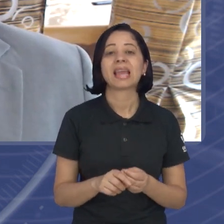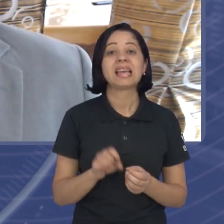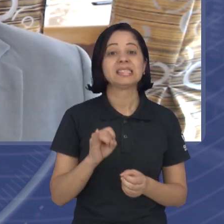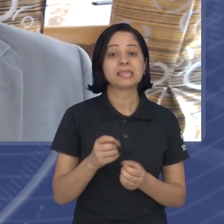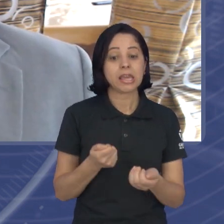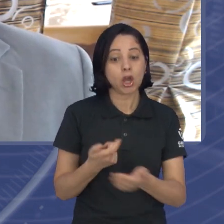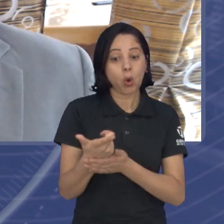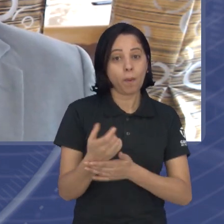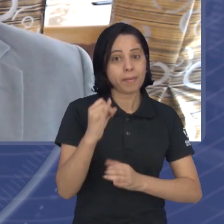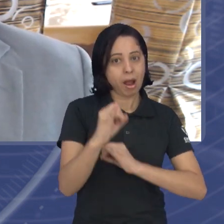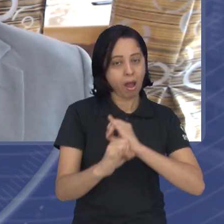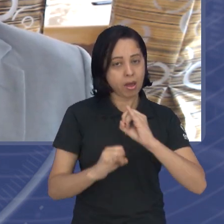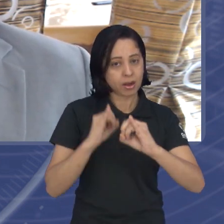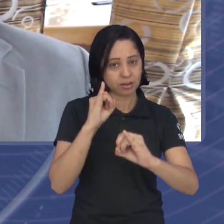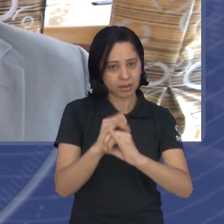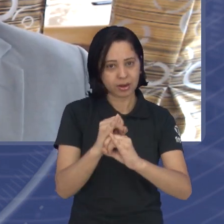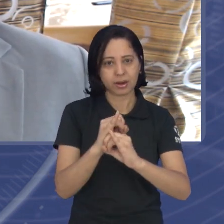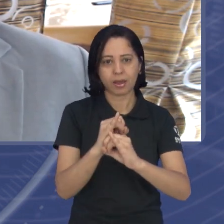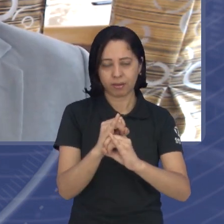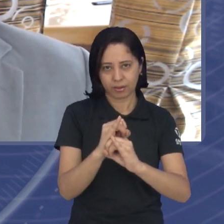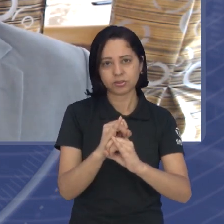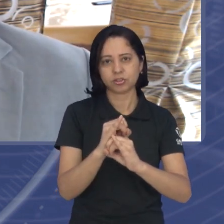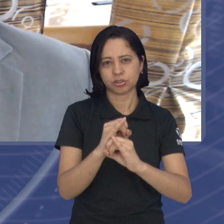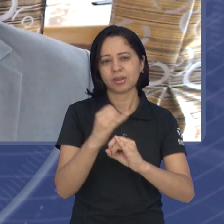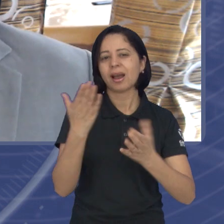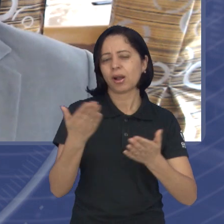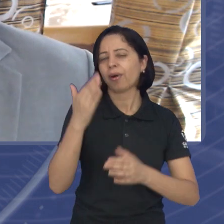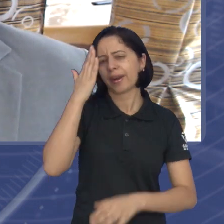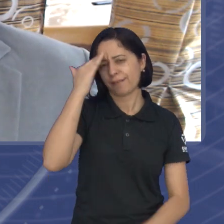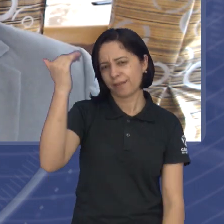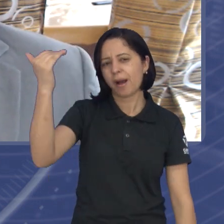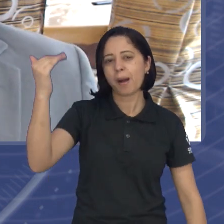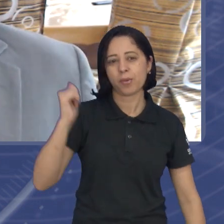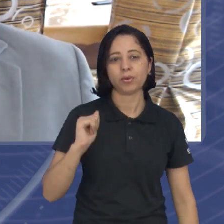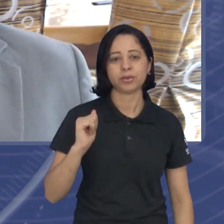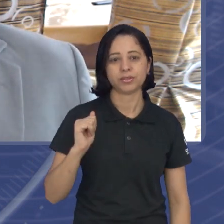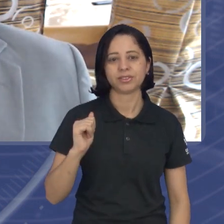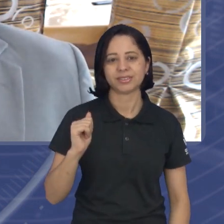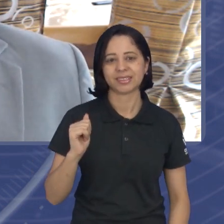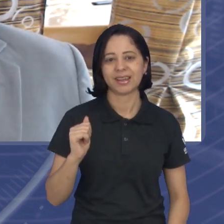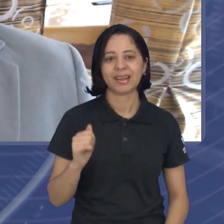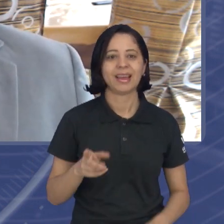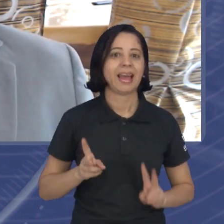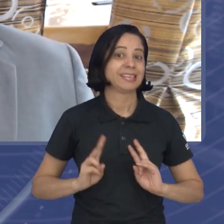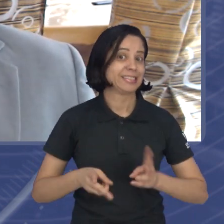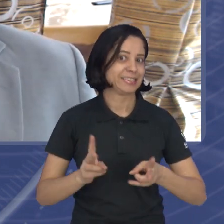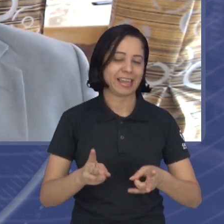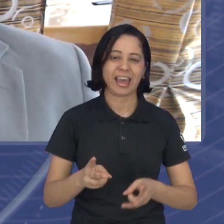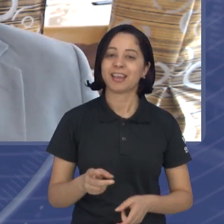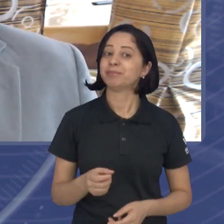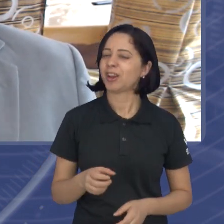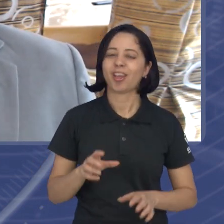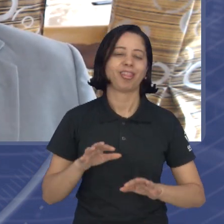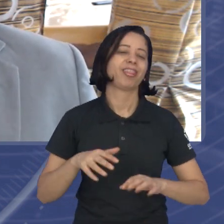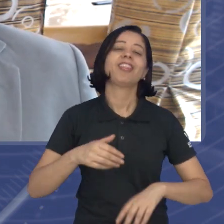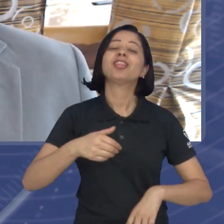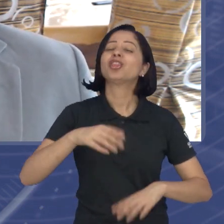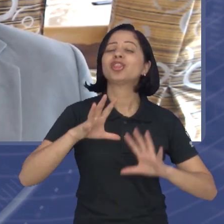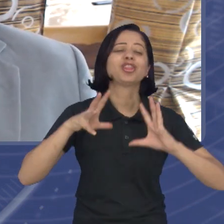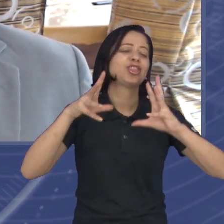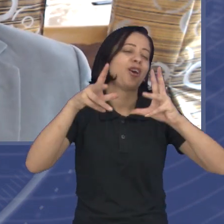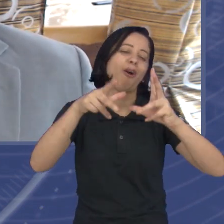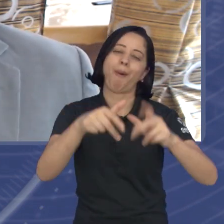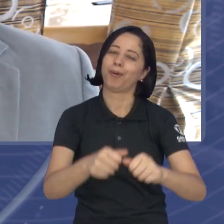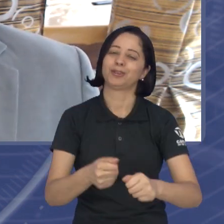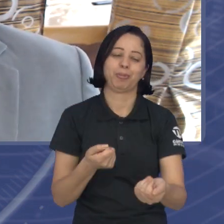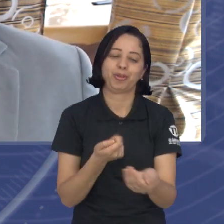online, a gente sabe que estão na moda, cresceram muito e não tem como fugir disso, né? Quem não é muito da área digital tem